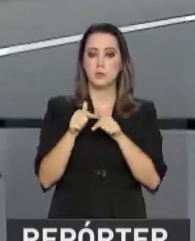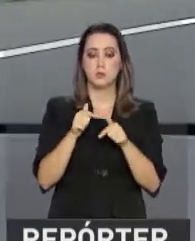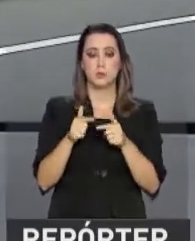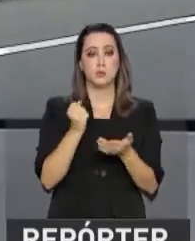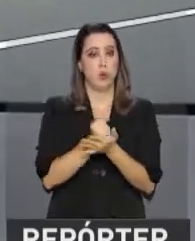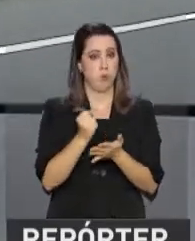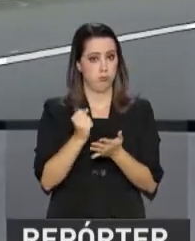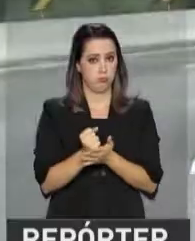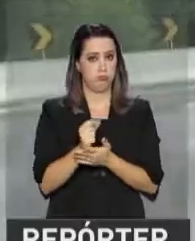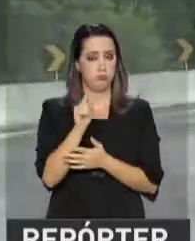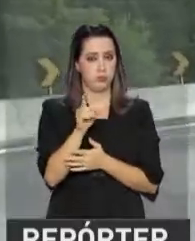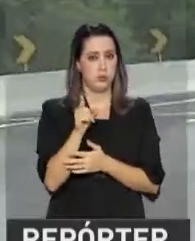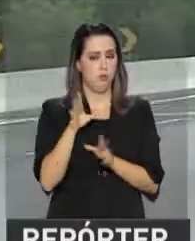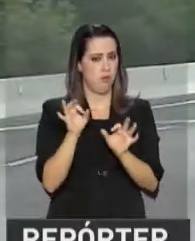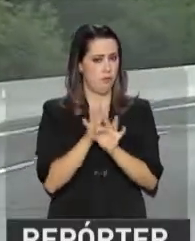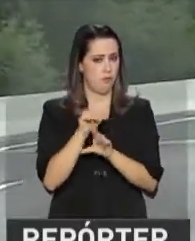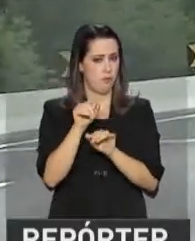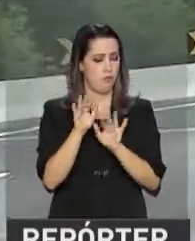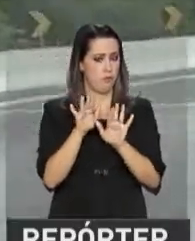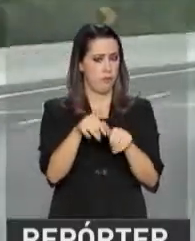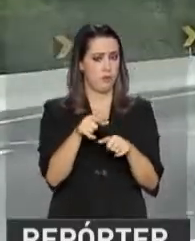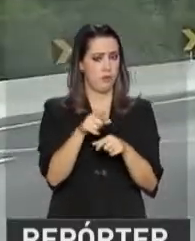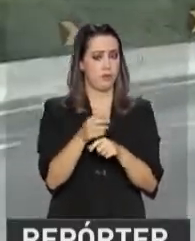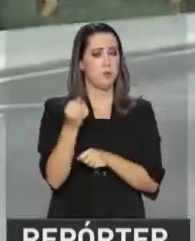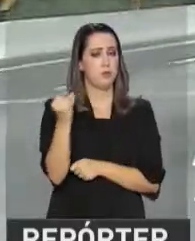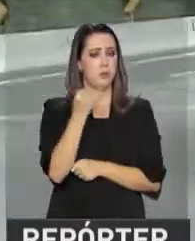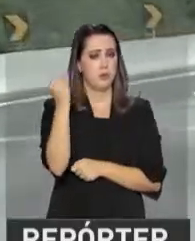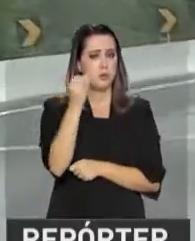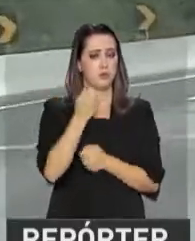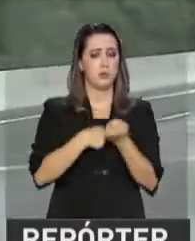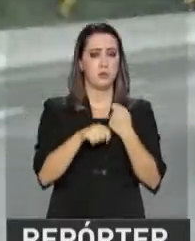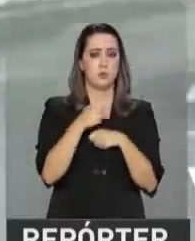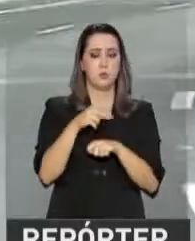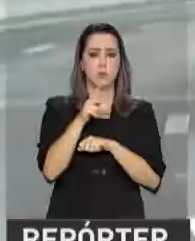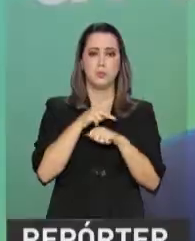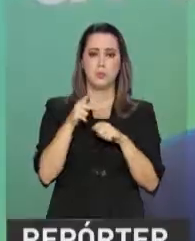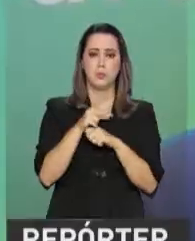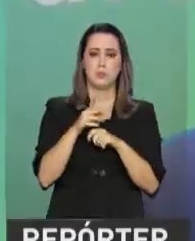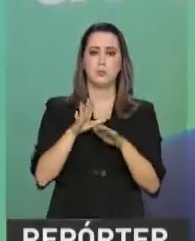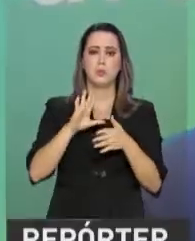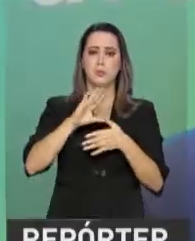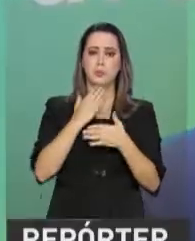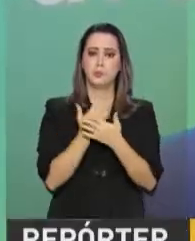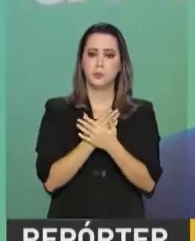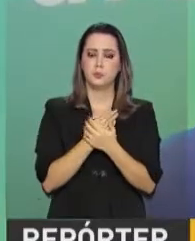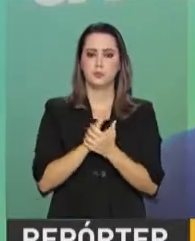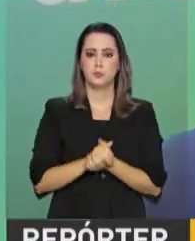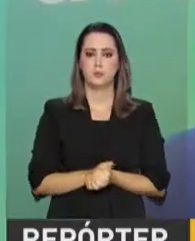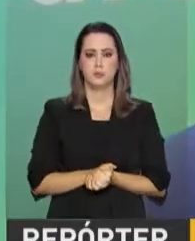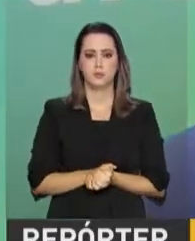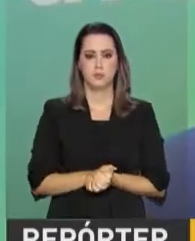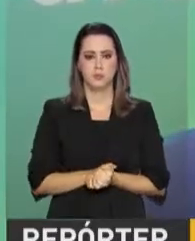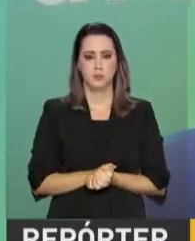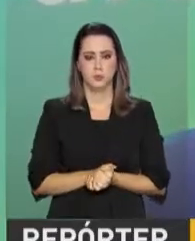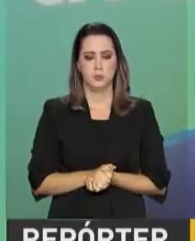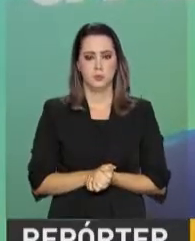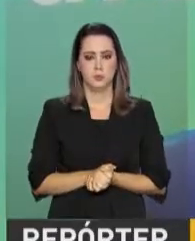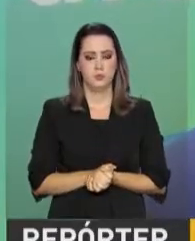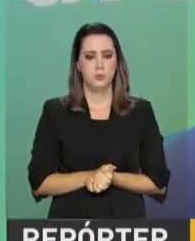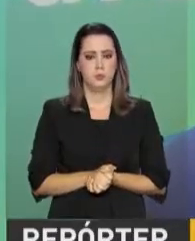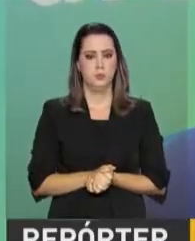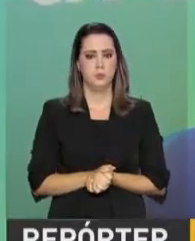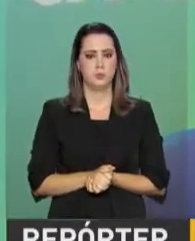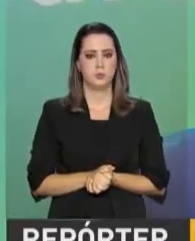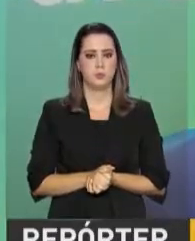a conclusão dessa obra tem grande importância econômica para o país e para o Mercosul. Isso vai, sem dúvida nenhuma, melhorar